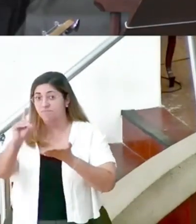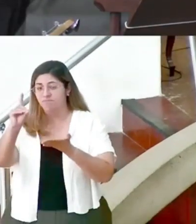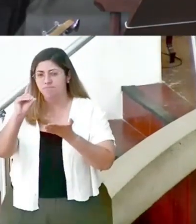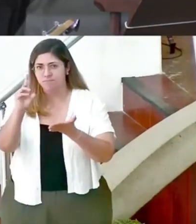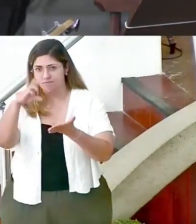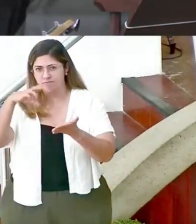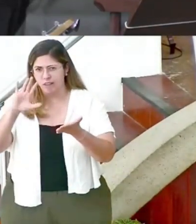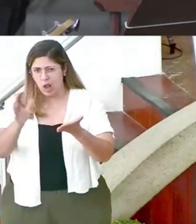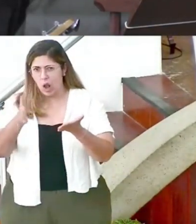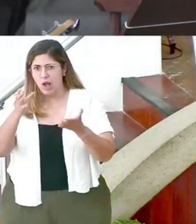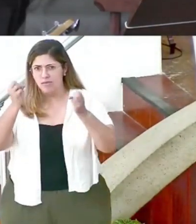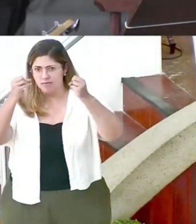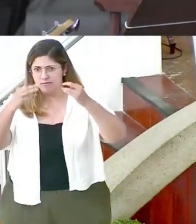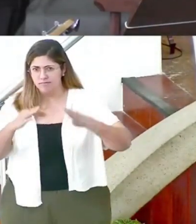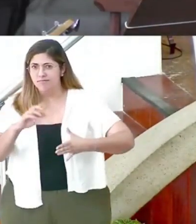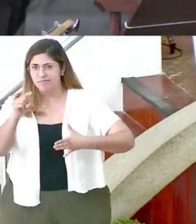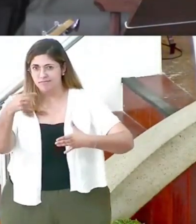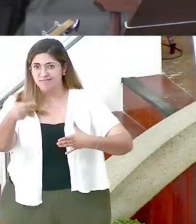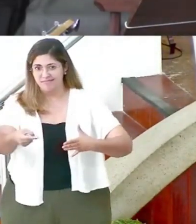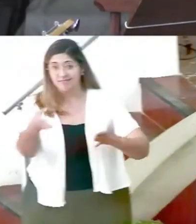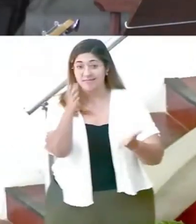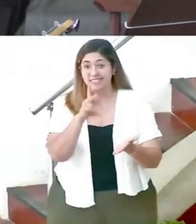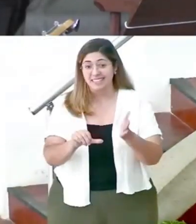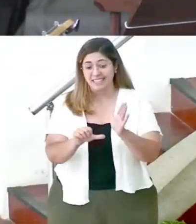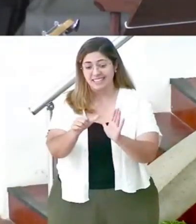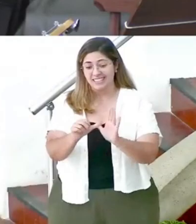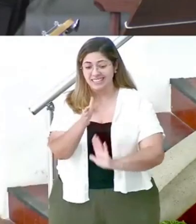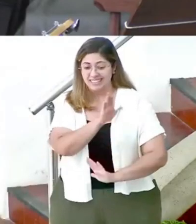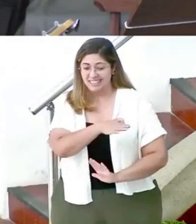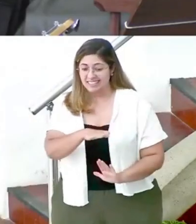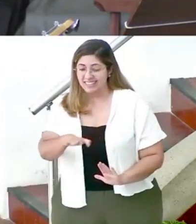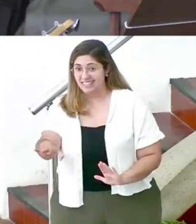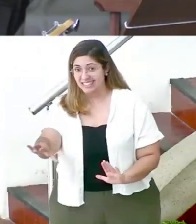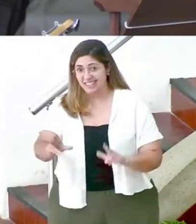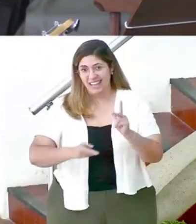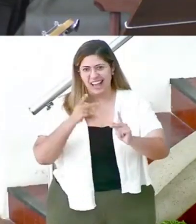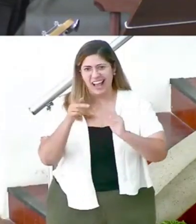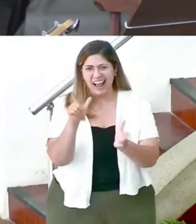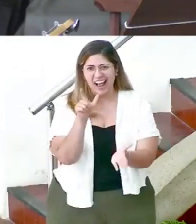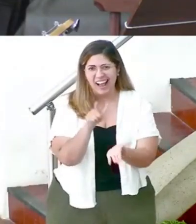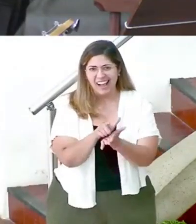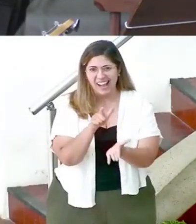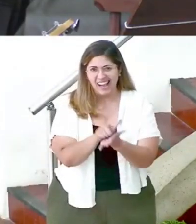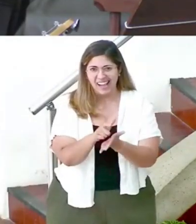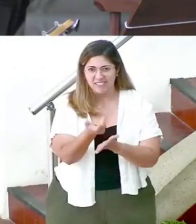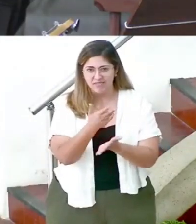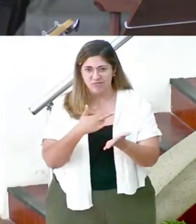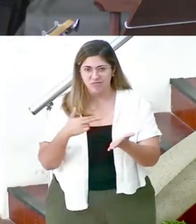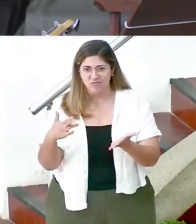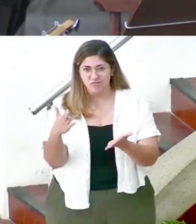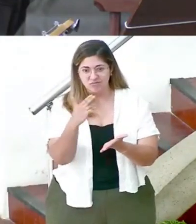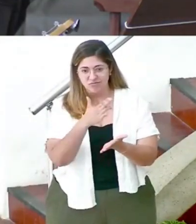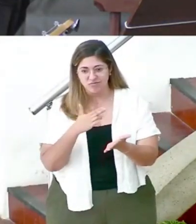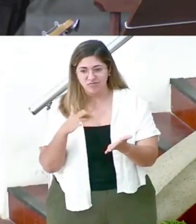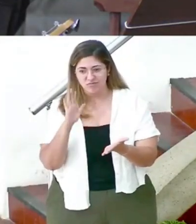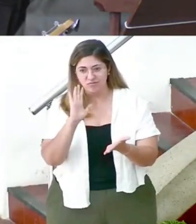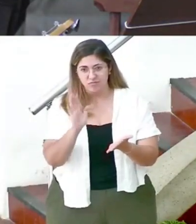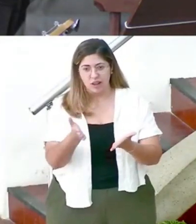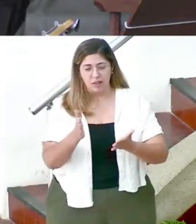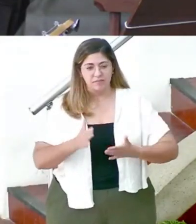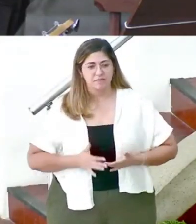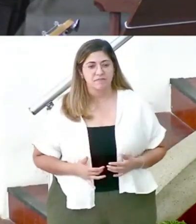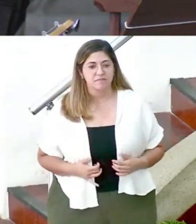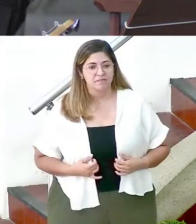ler o texto, vou falar com as nossas crianças que sempre... Já estão com as pranchetinhas, Tony? Estão? Ainda não?